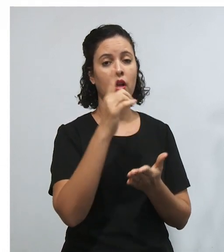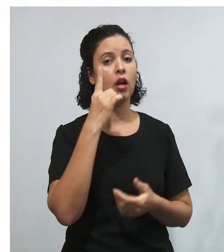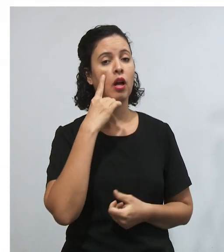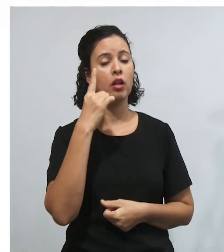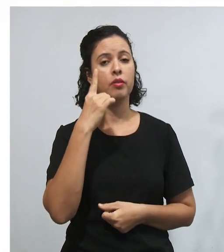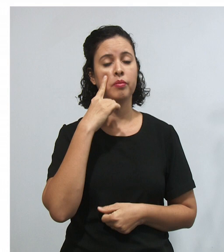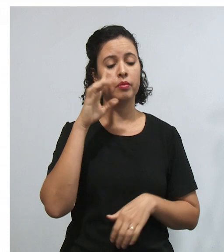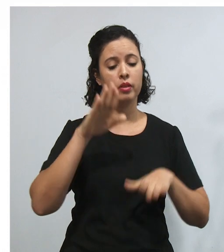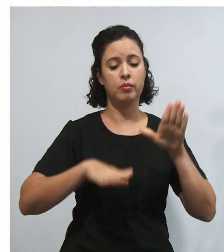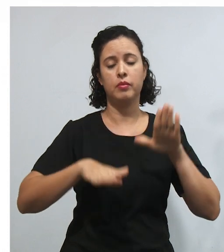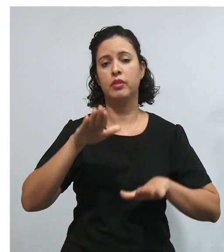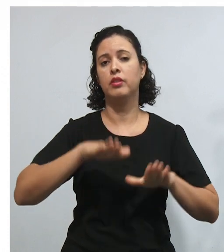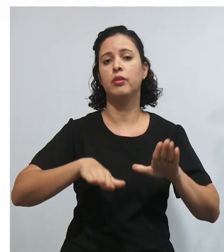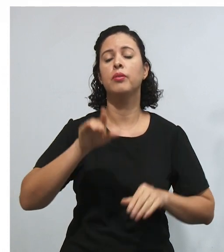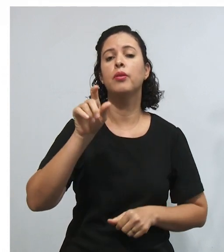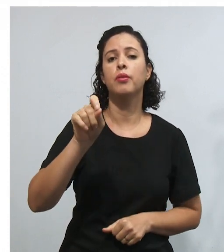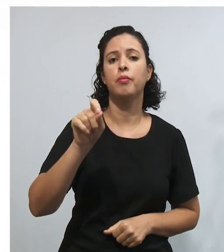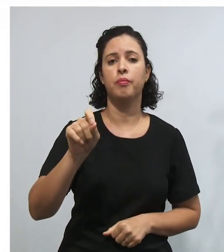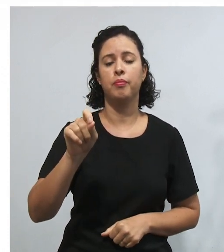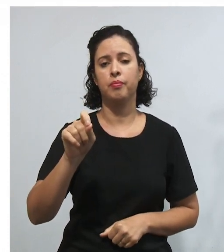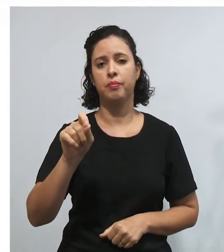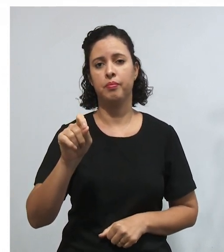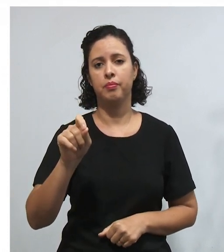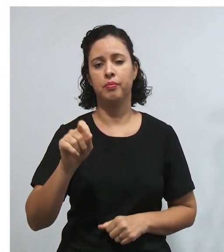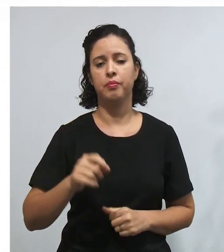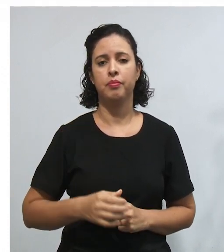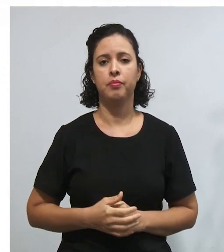a depender da